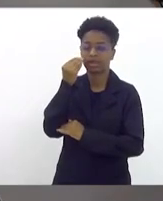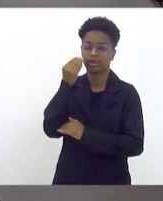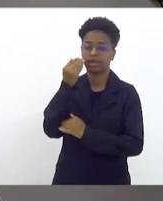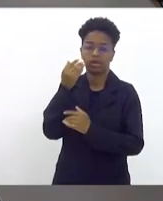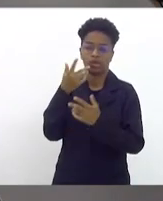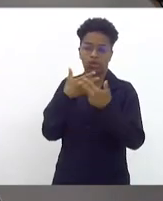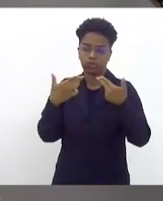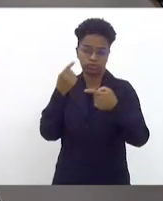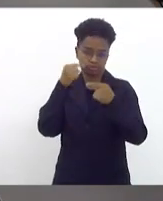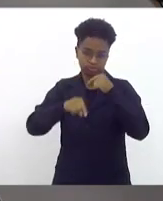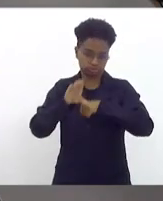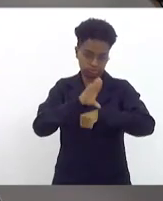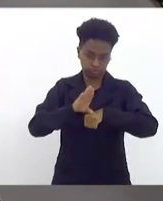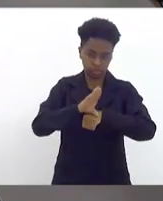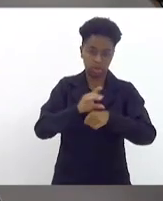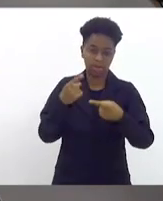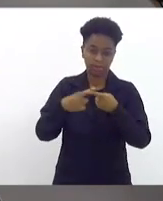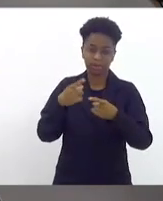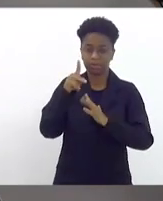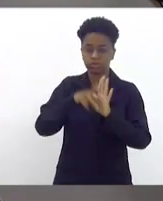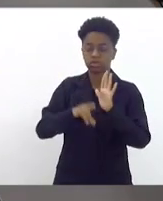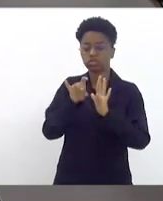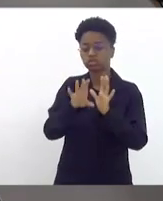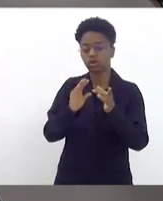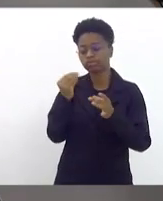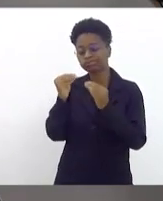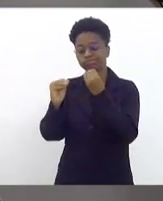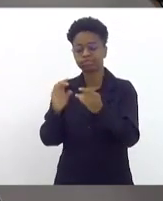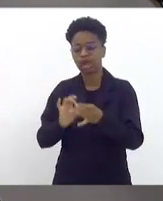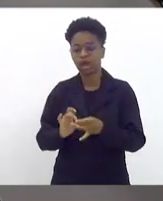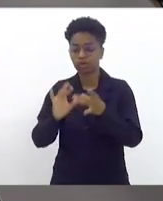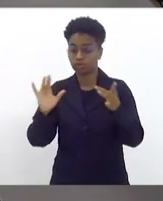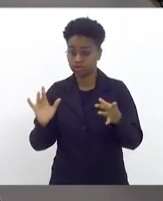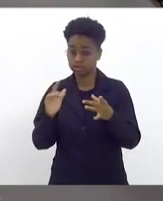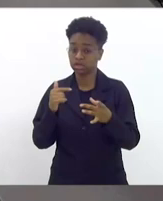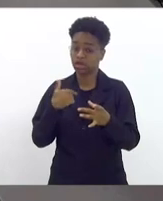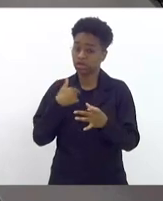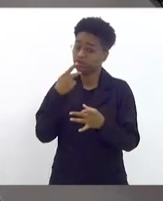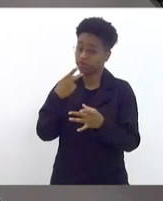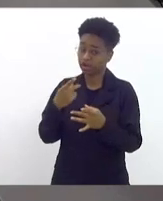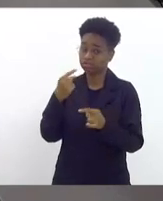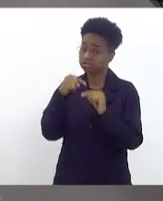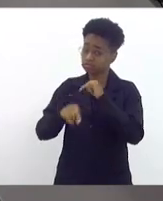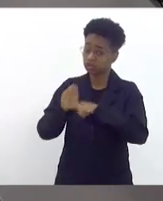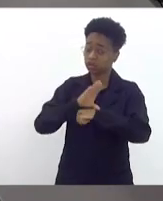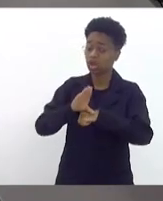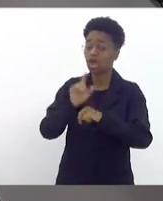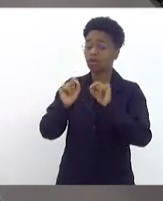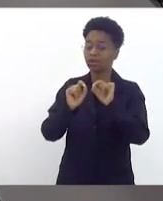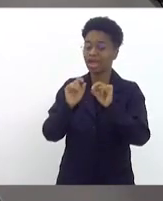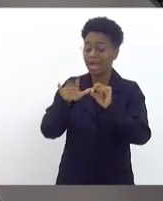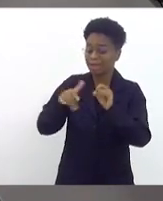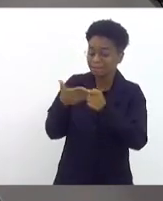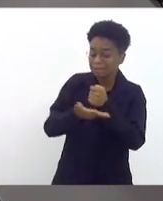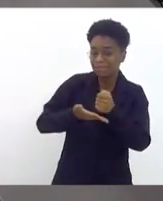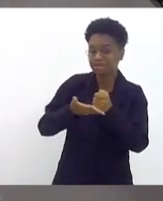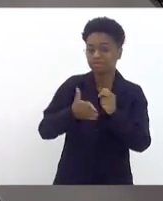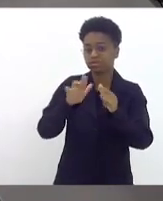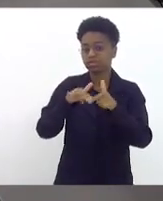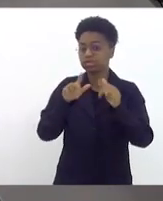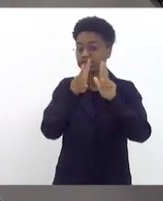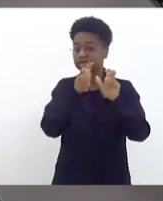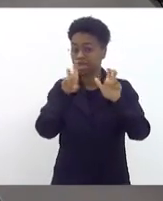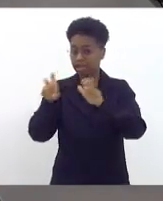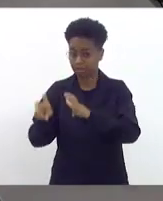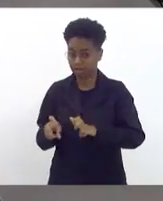inconstitucionalidade por ser um projeto tão somente autorizativo eu me infelizio que é inconstitucionalidade é na raiz pela matéria sendo